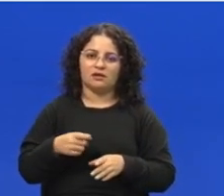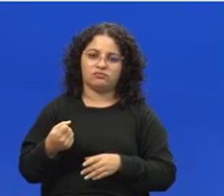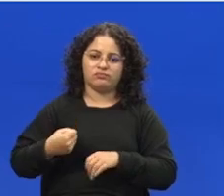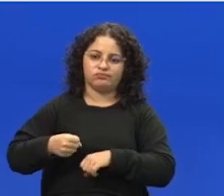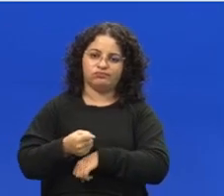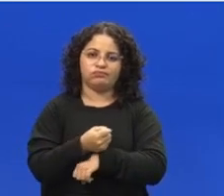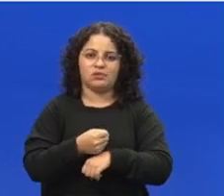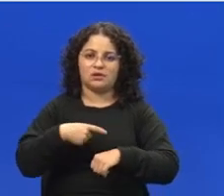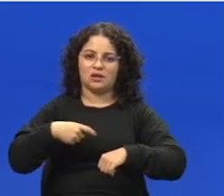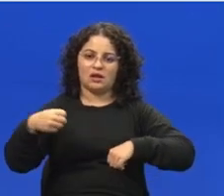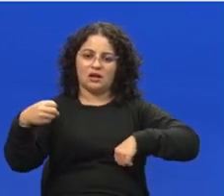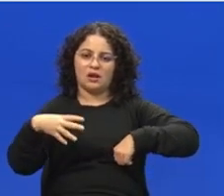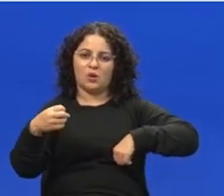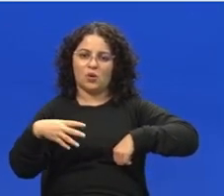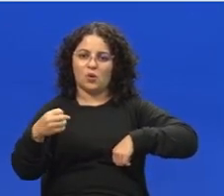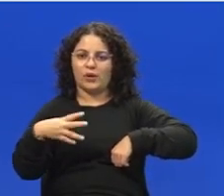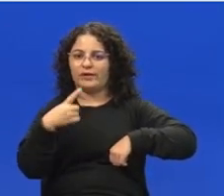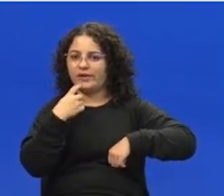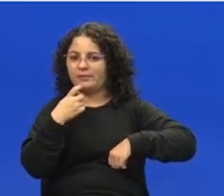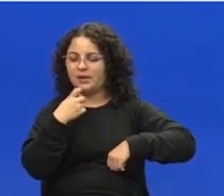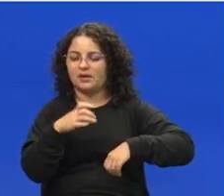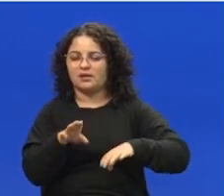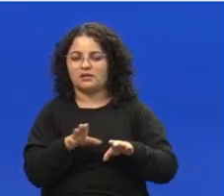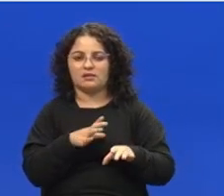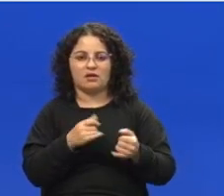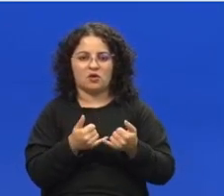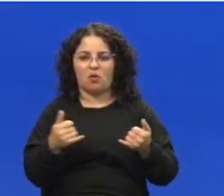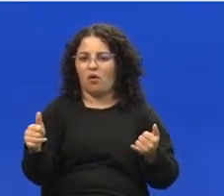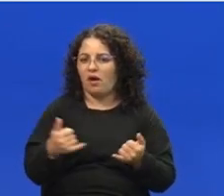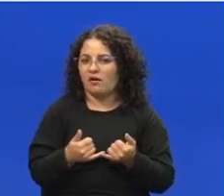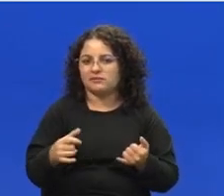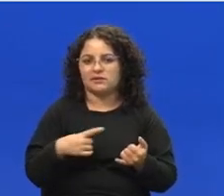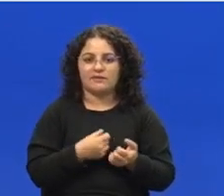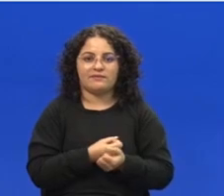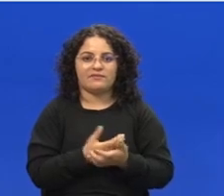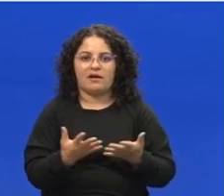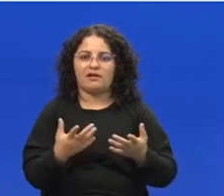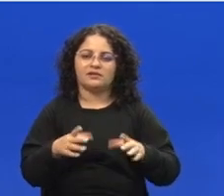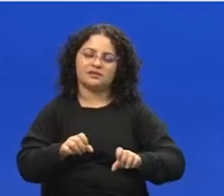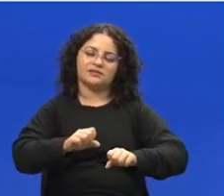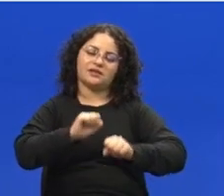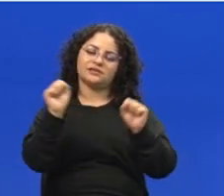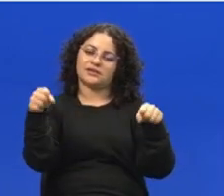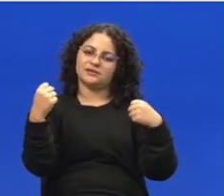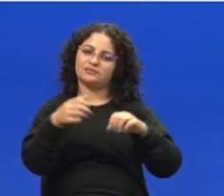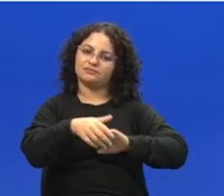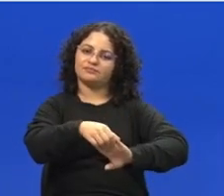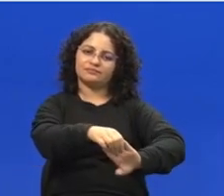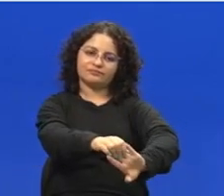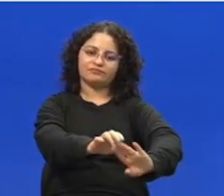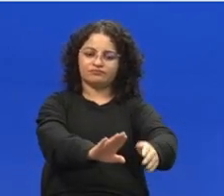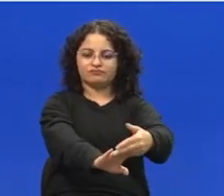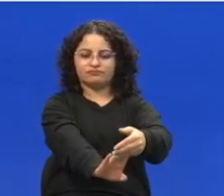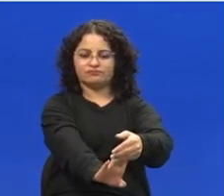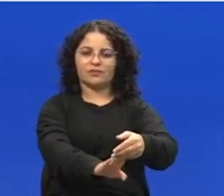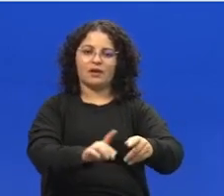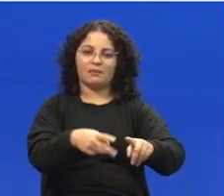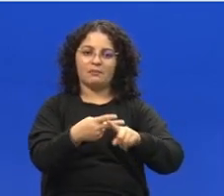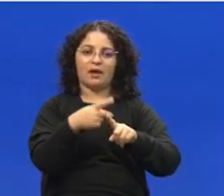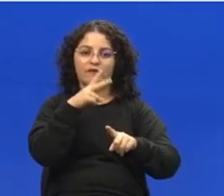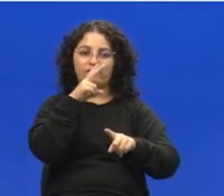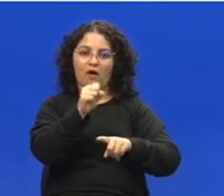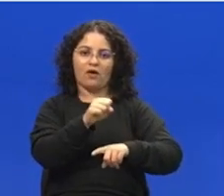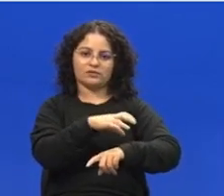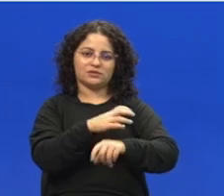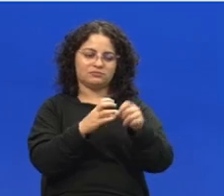laser, nós temos correntes infinitas, temos exercícios de alongamento e fortalecimento muscular, podemos dar essa